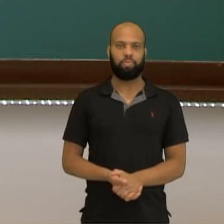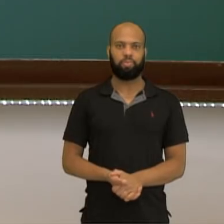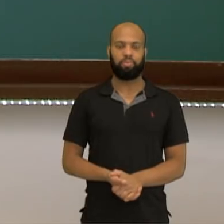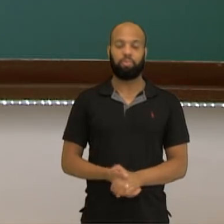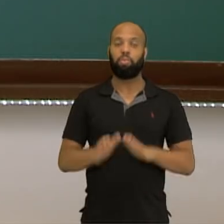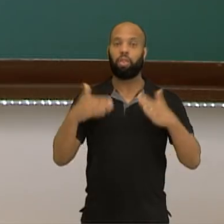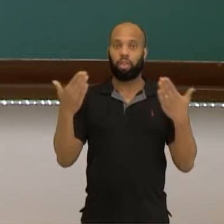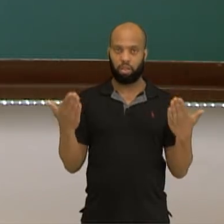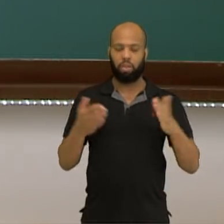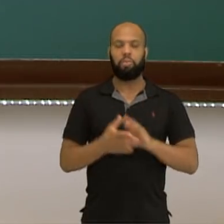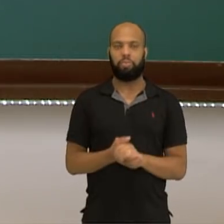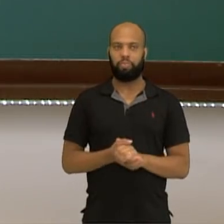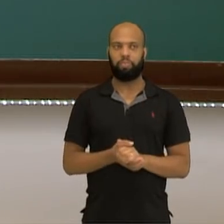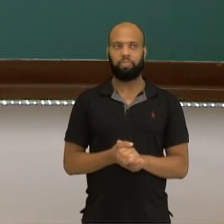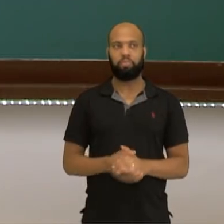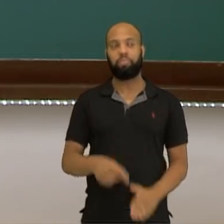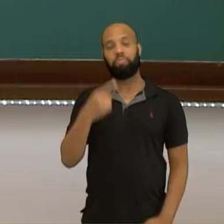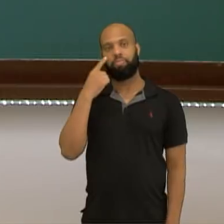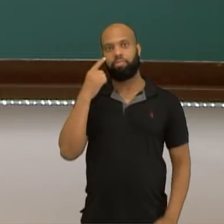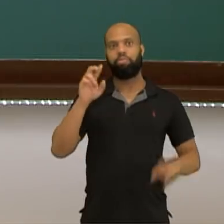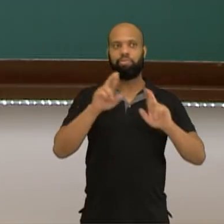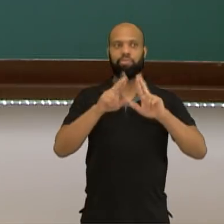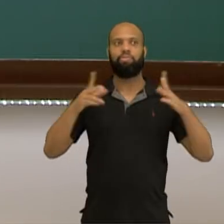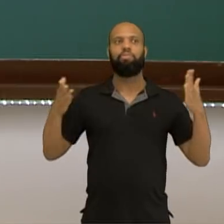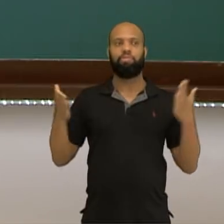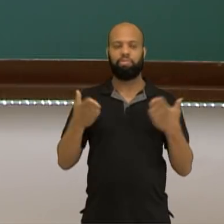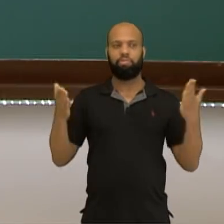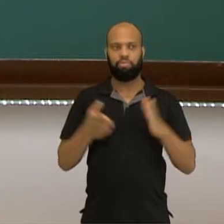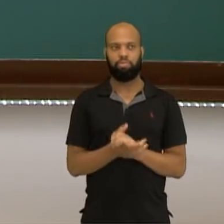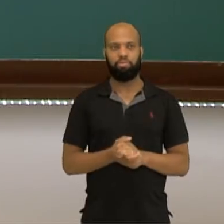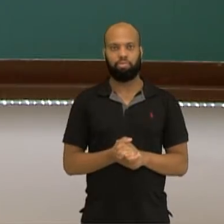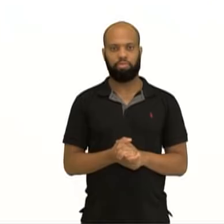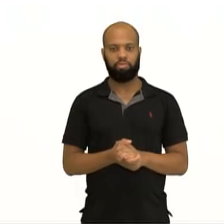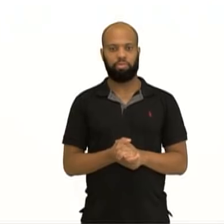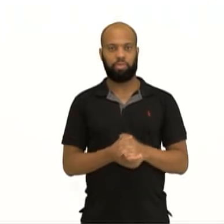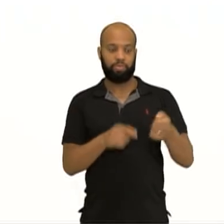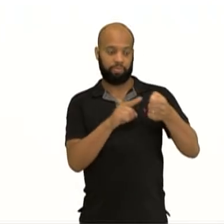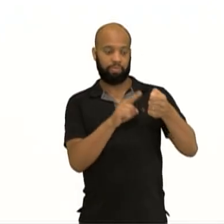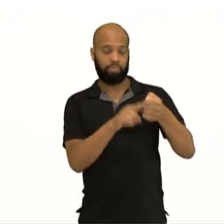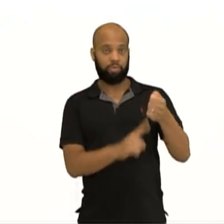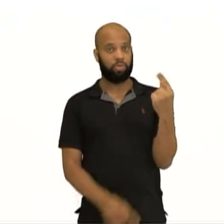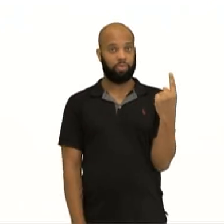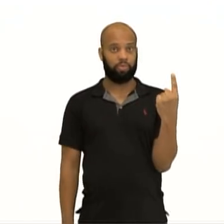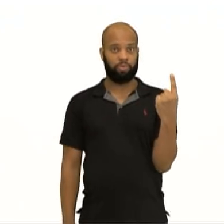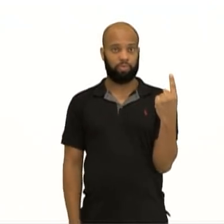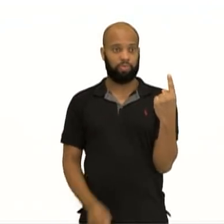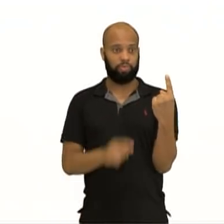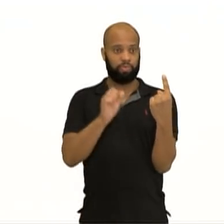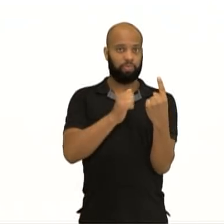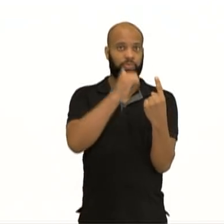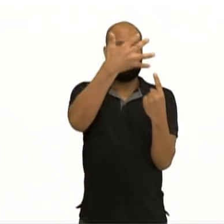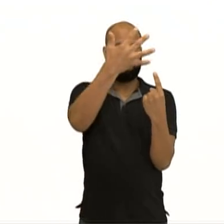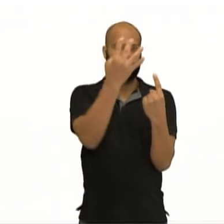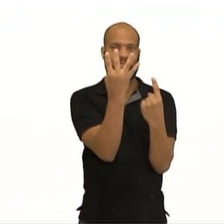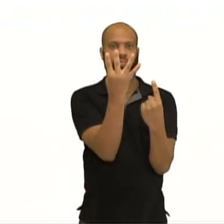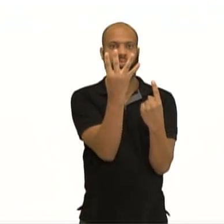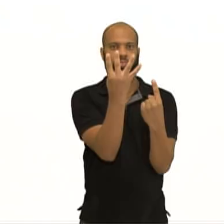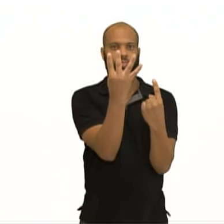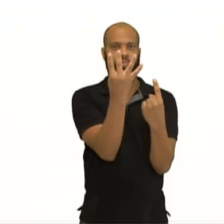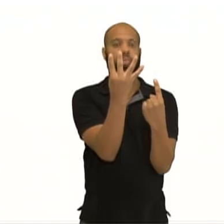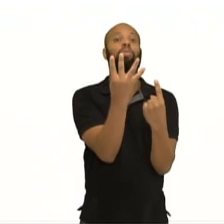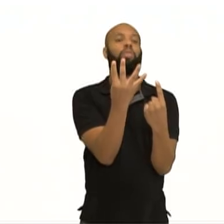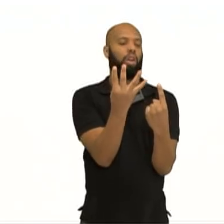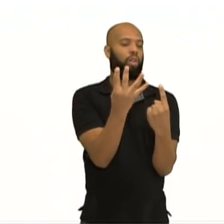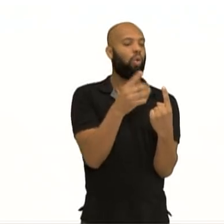E aí? Olha que diferente que dá. Base 1 e o expoente 4. Significa que eu vou repetir o